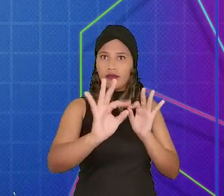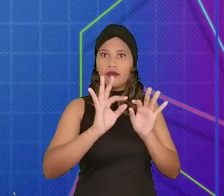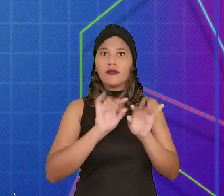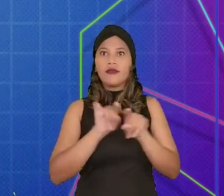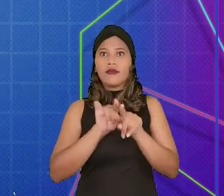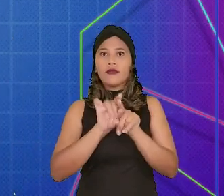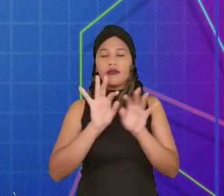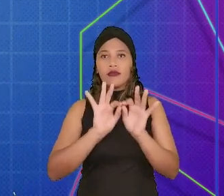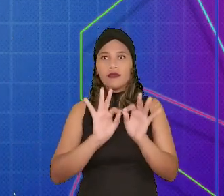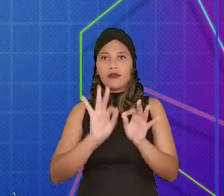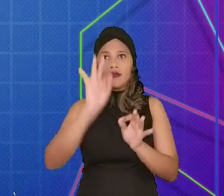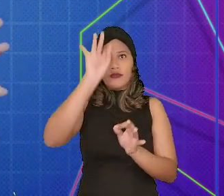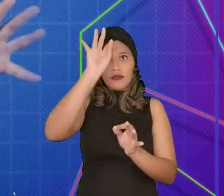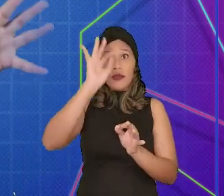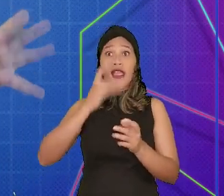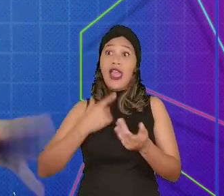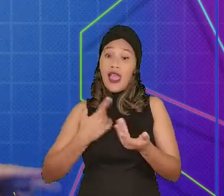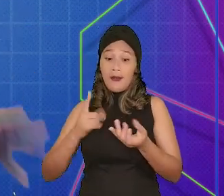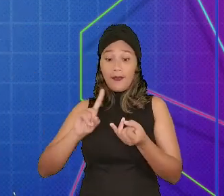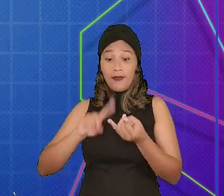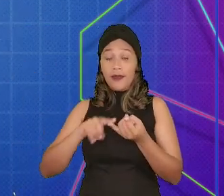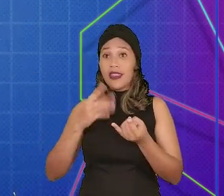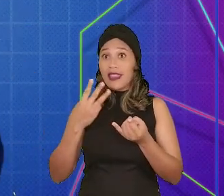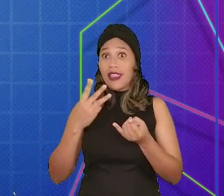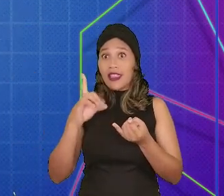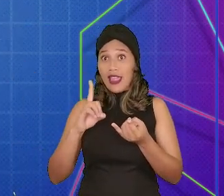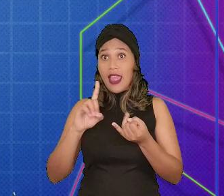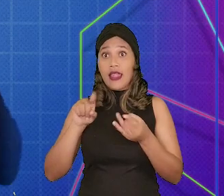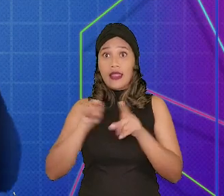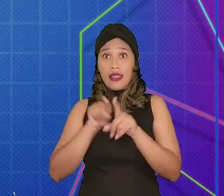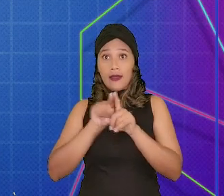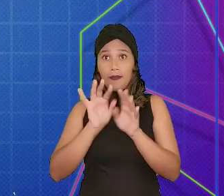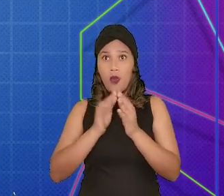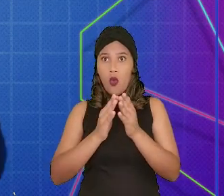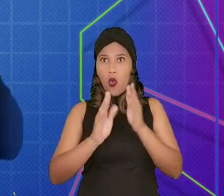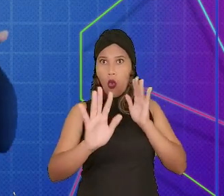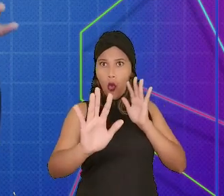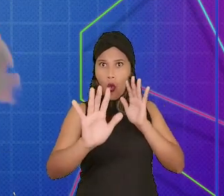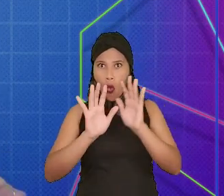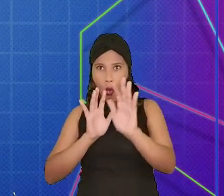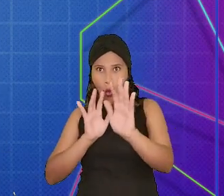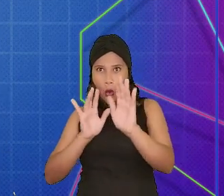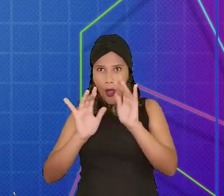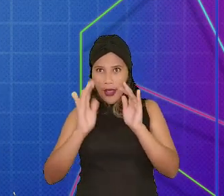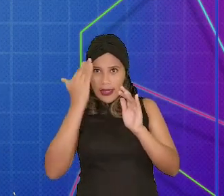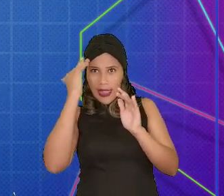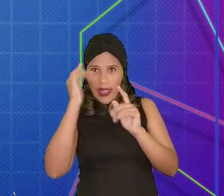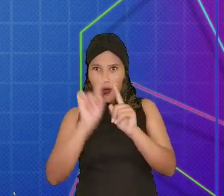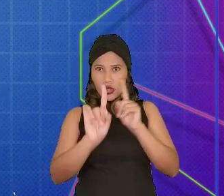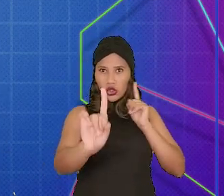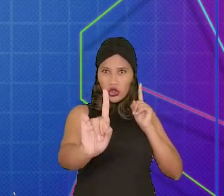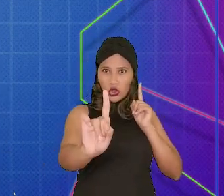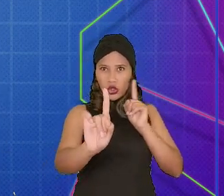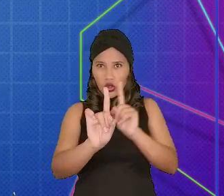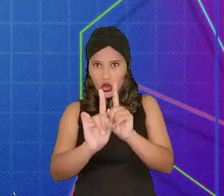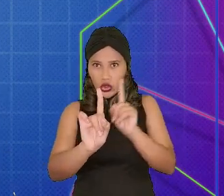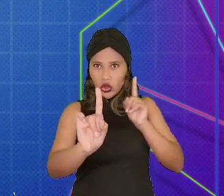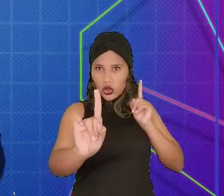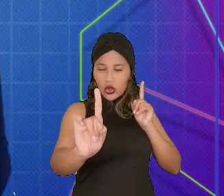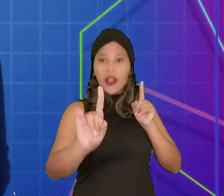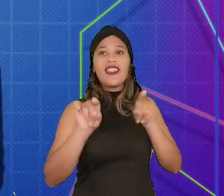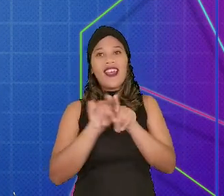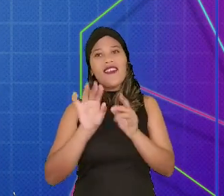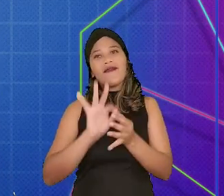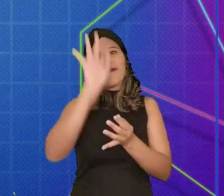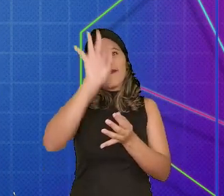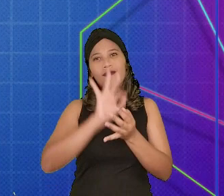o comprimento. Já o 3D é baseado na largura, no comprimento e na profundidade. Essa terceira característica dá a sensação do